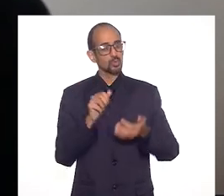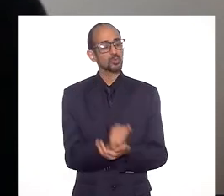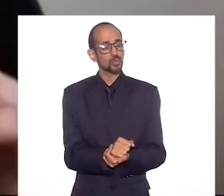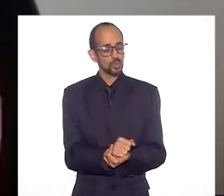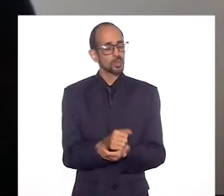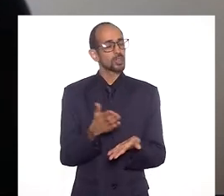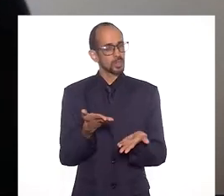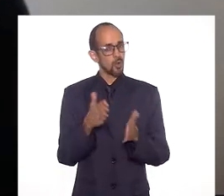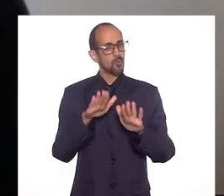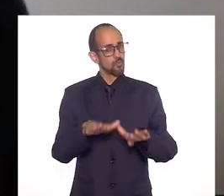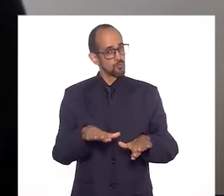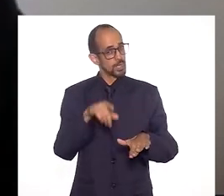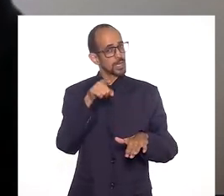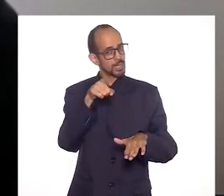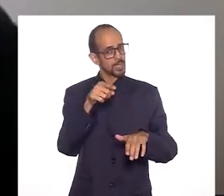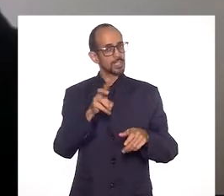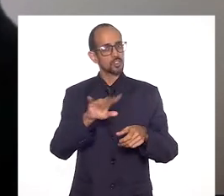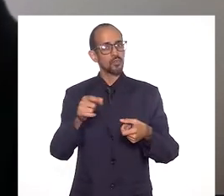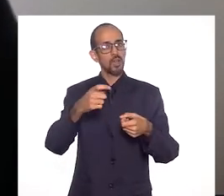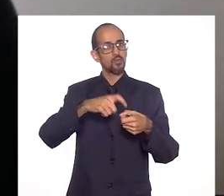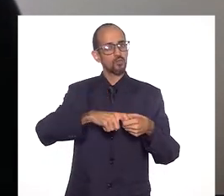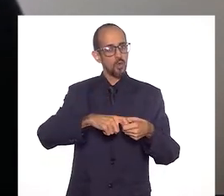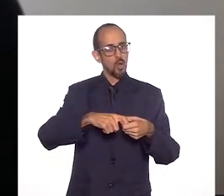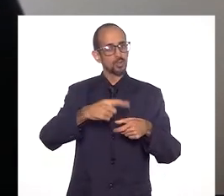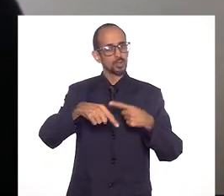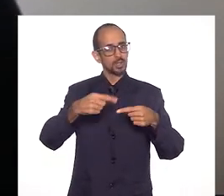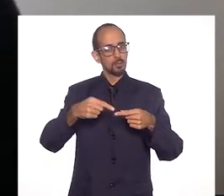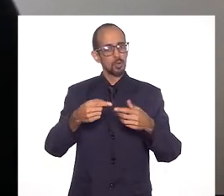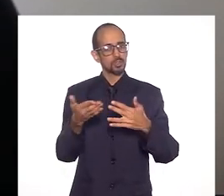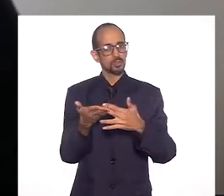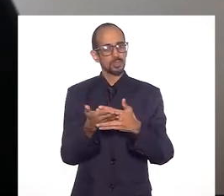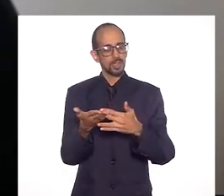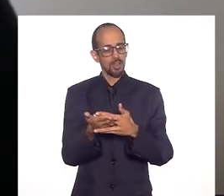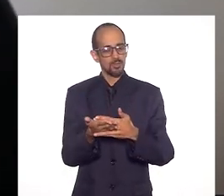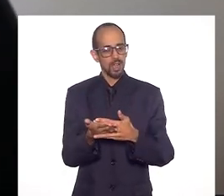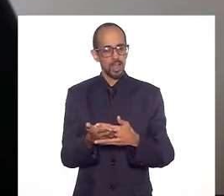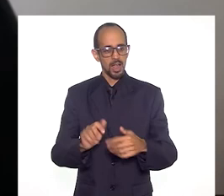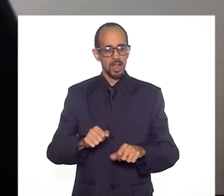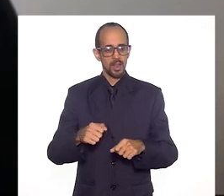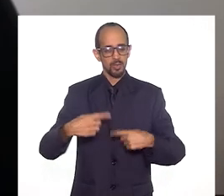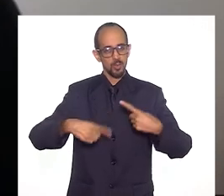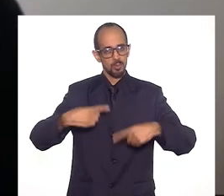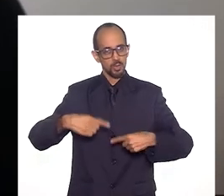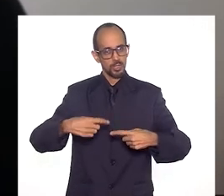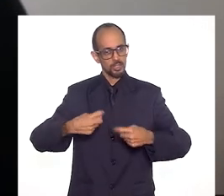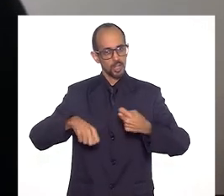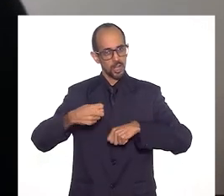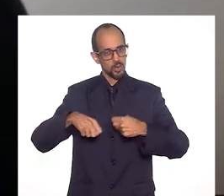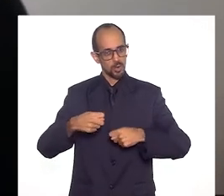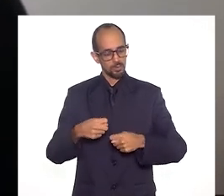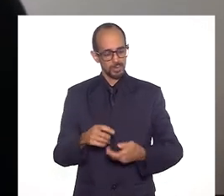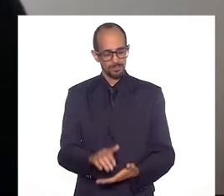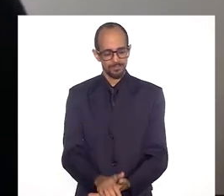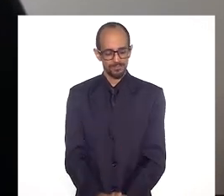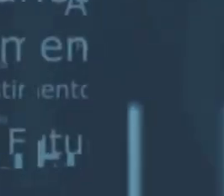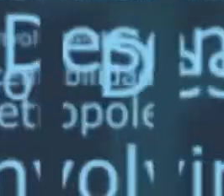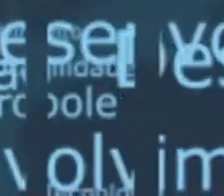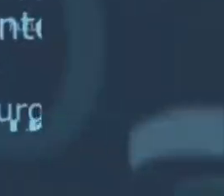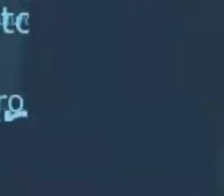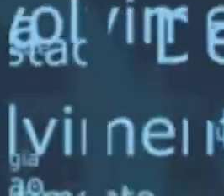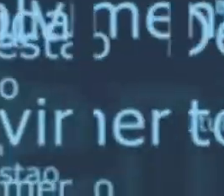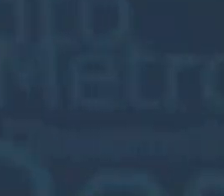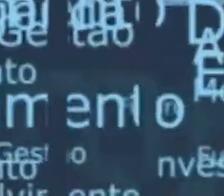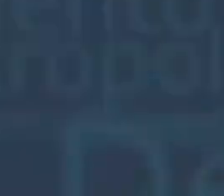nesse campo. Então fica aí com a gente volta no próximo bloco Rio em Foco aqui, Política e Economia Caminham Juntas.